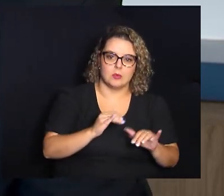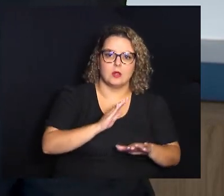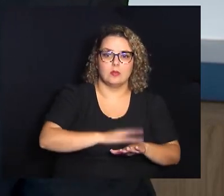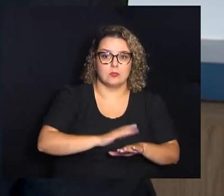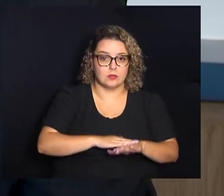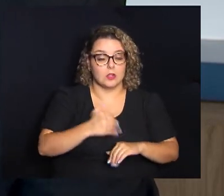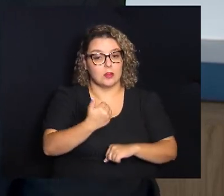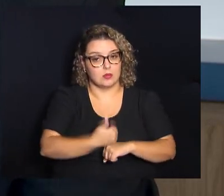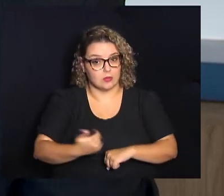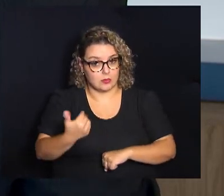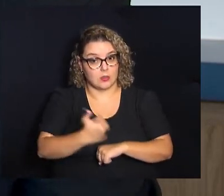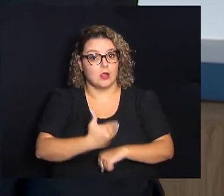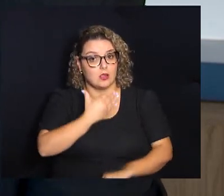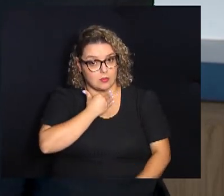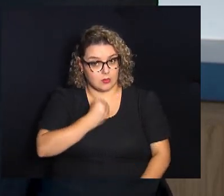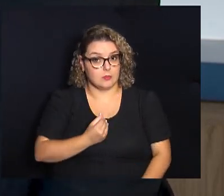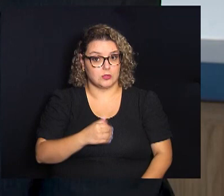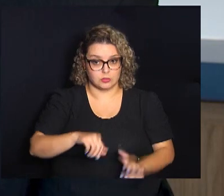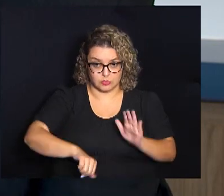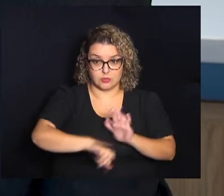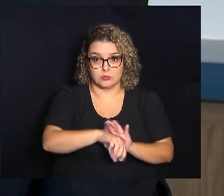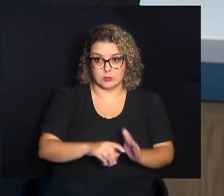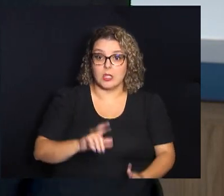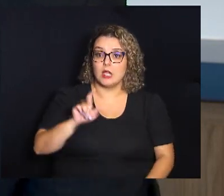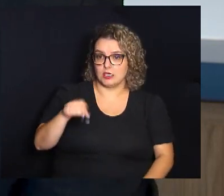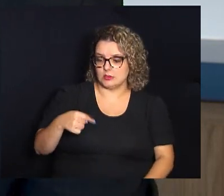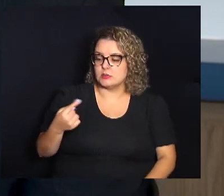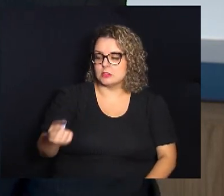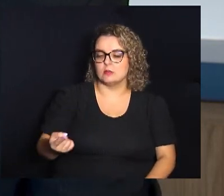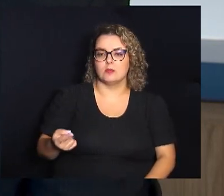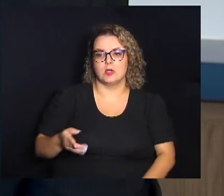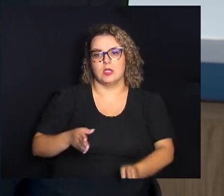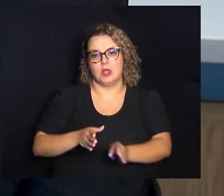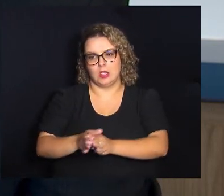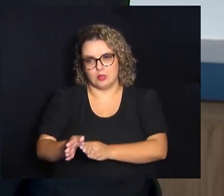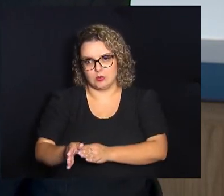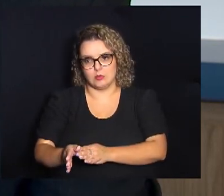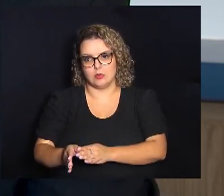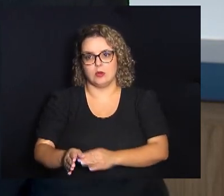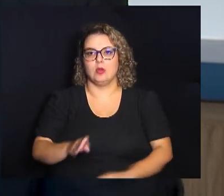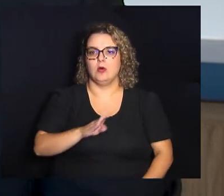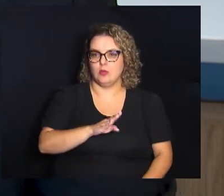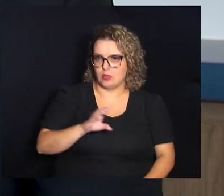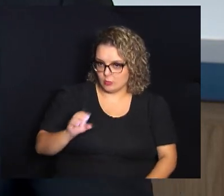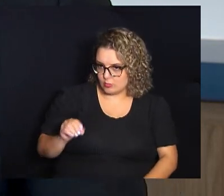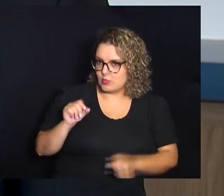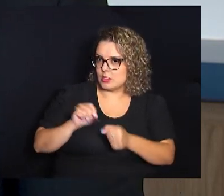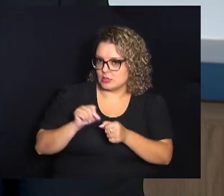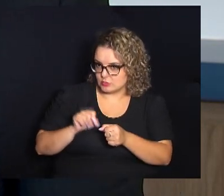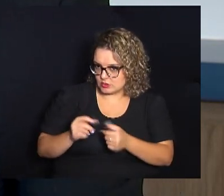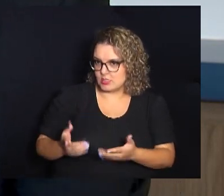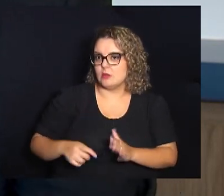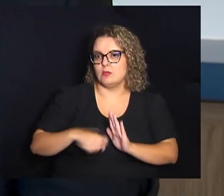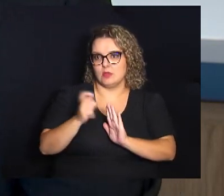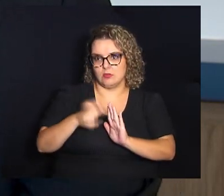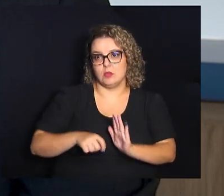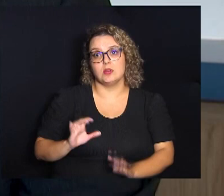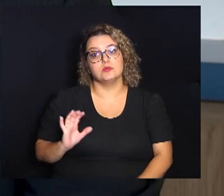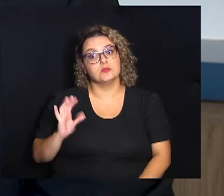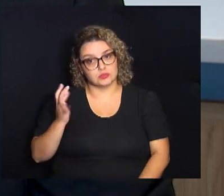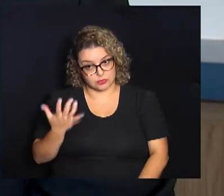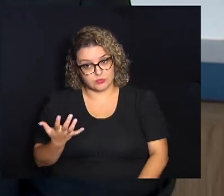fraude, a ocorrência da fraude, do crime. Em seguida, recomenda-se que você abra um boletim de ocorrência, registre o que